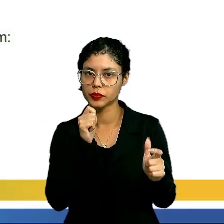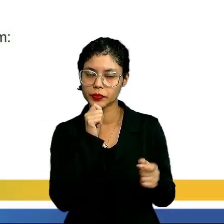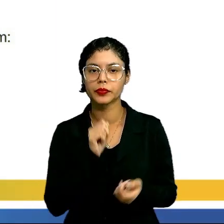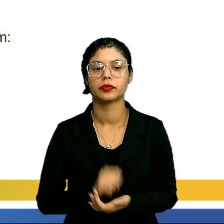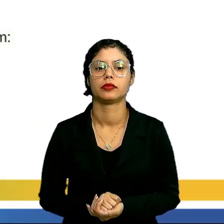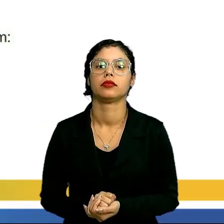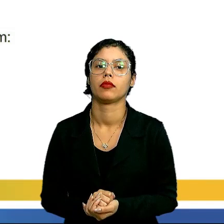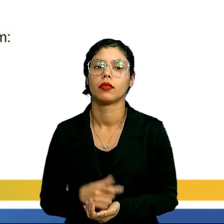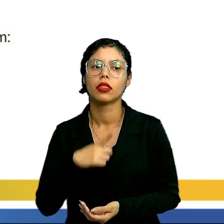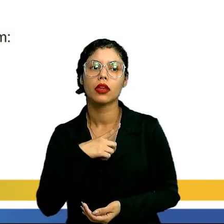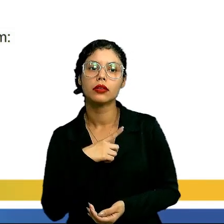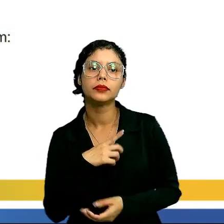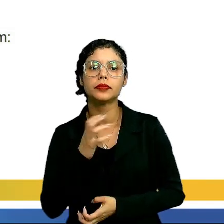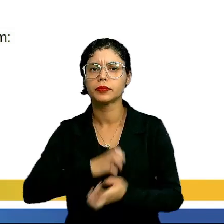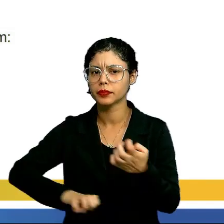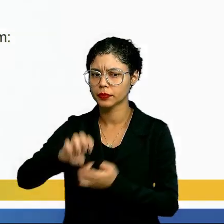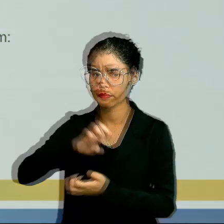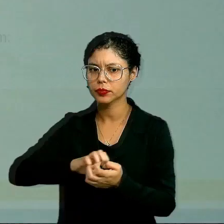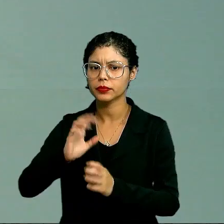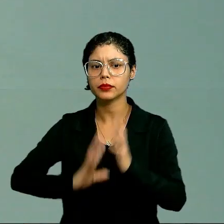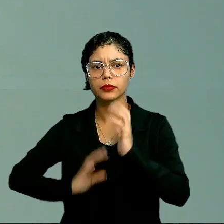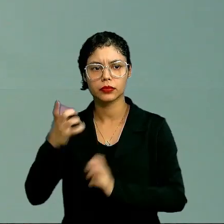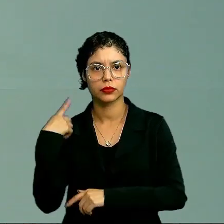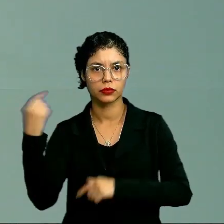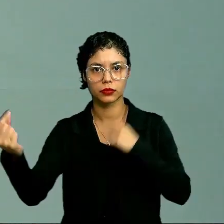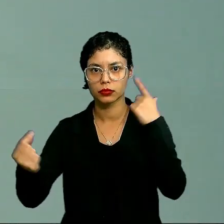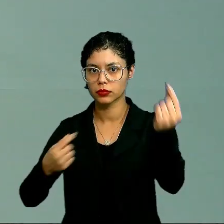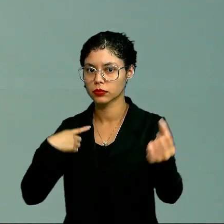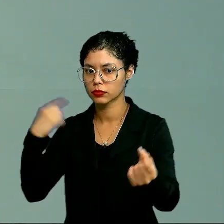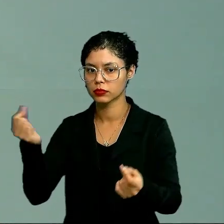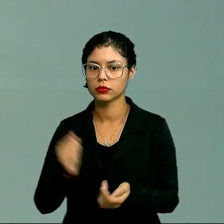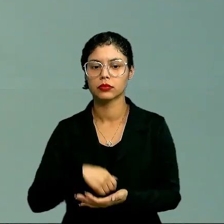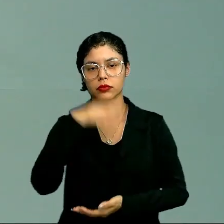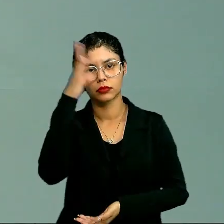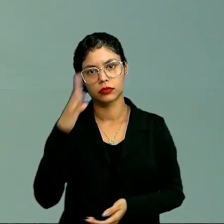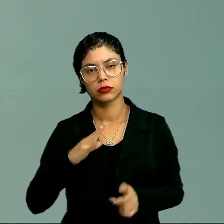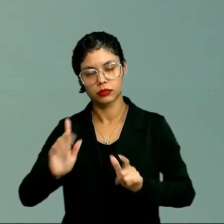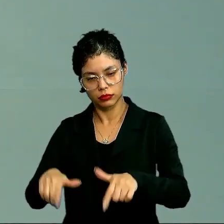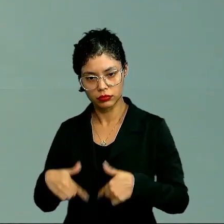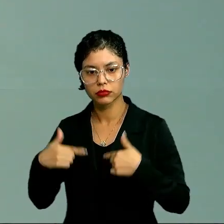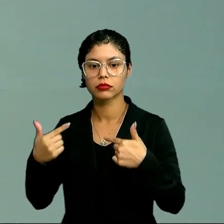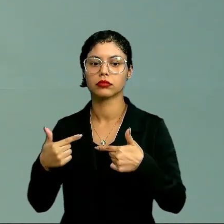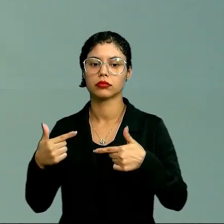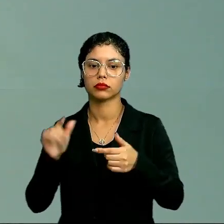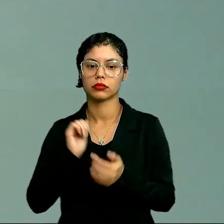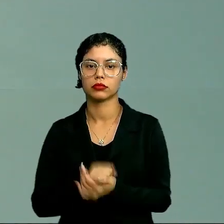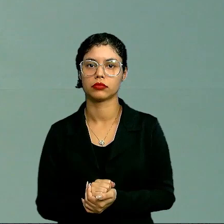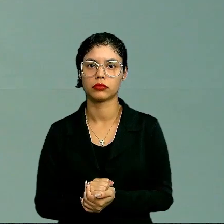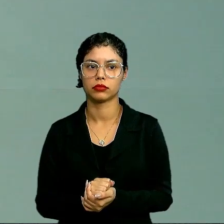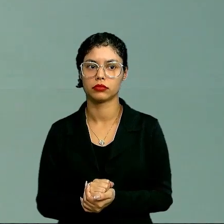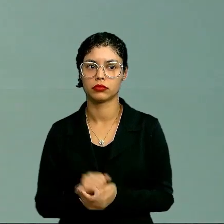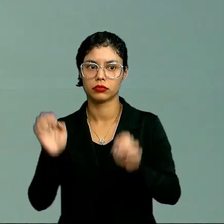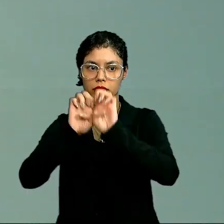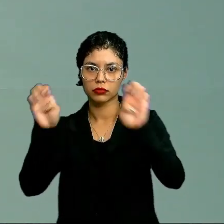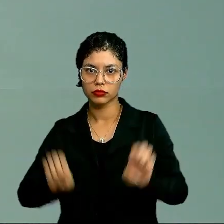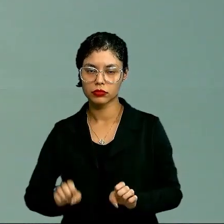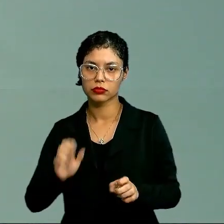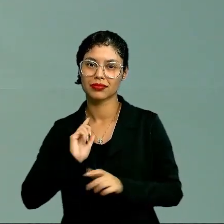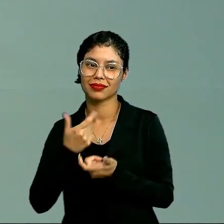nós temos a questão das rebeliões e das fugas. Nós sabemos que o Brasil enfrenta uma estrutura das